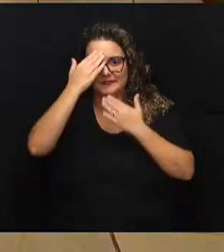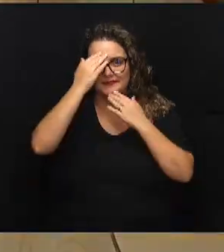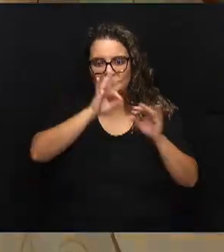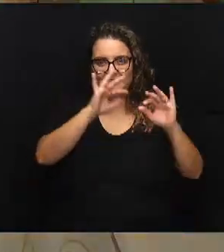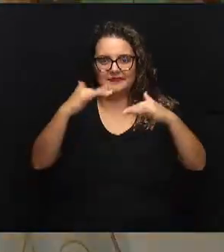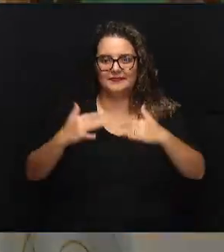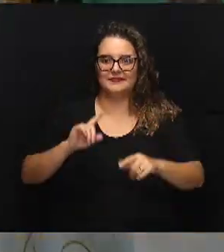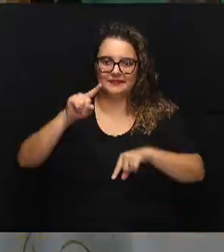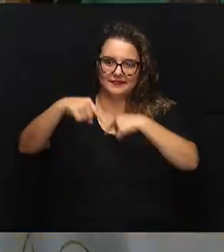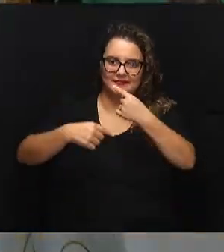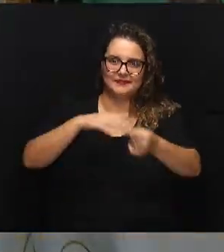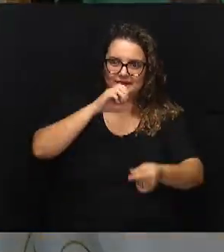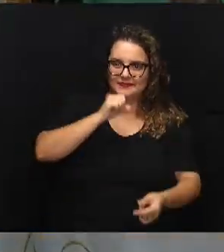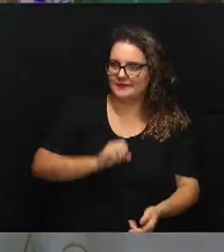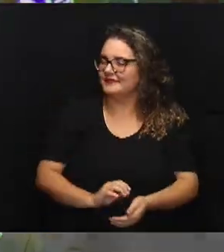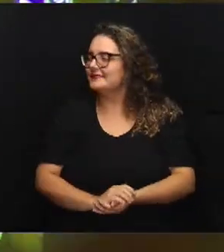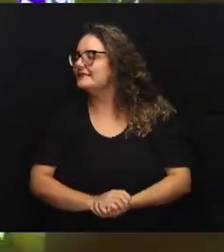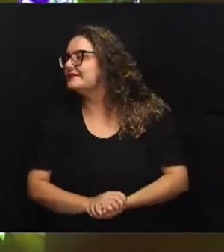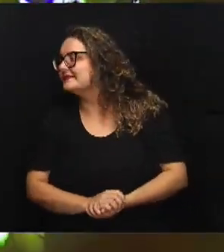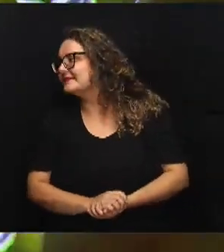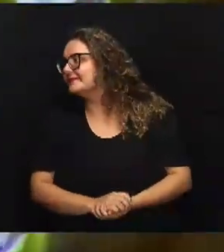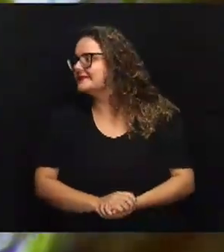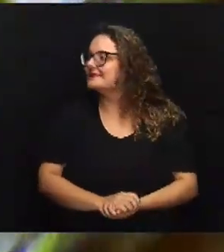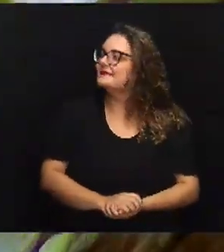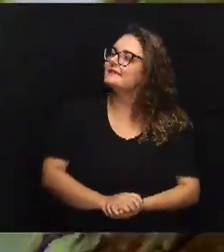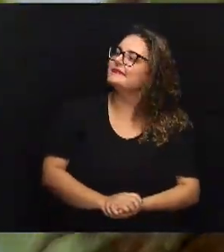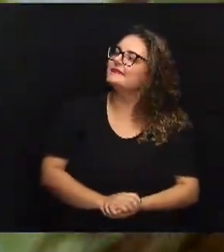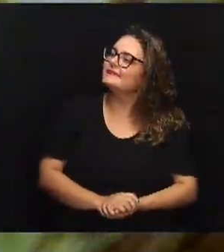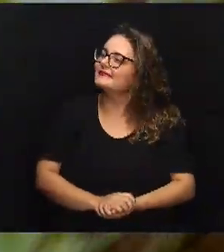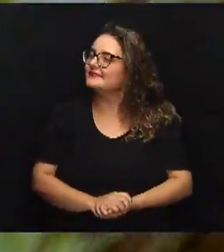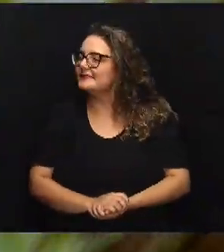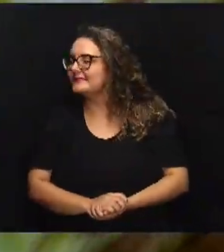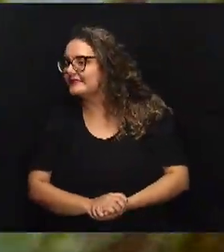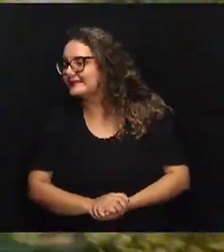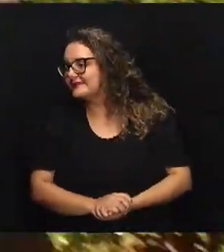próximo sábado. Espírito Santo,